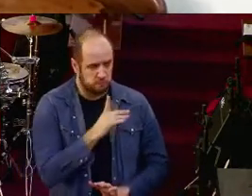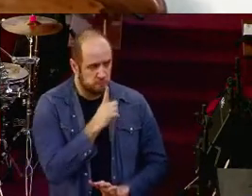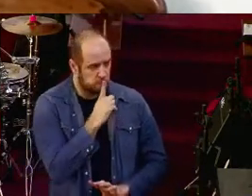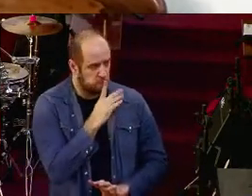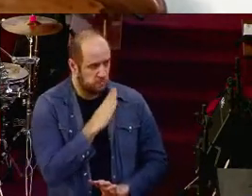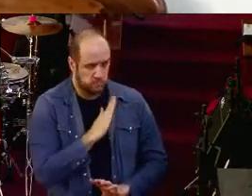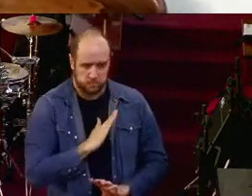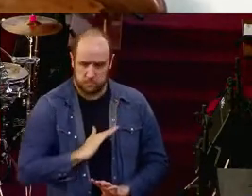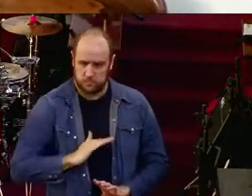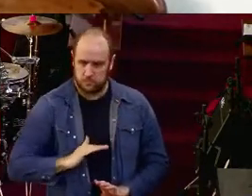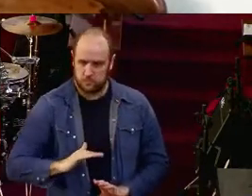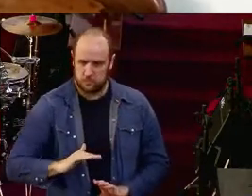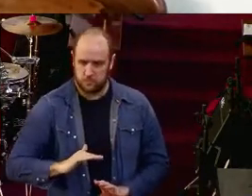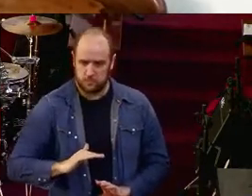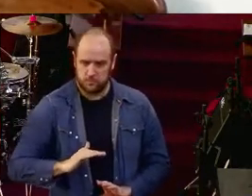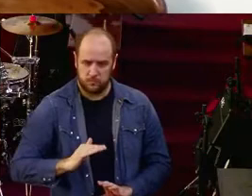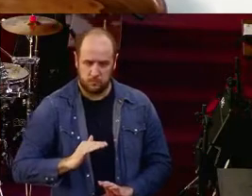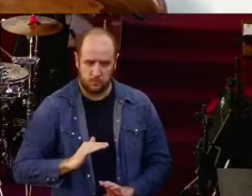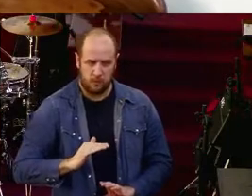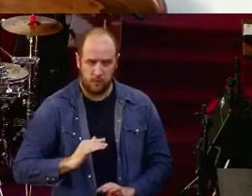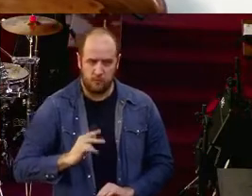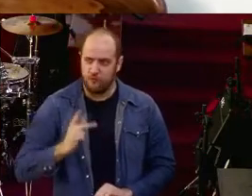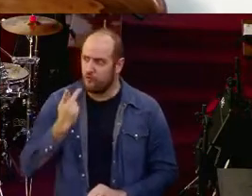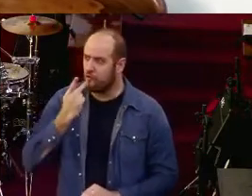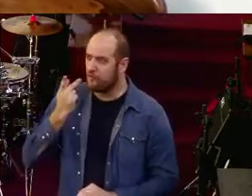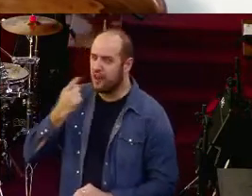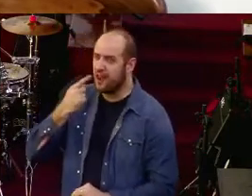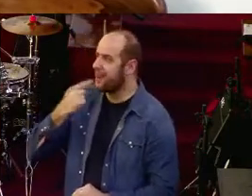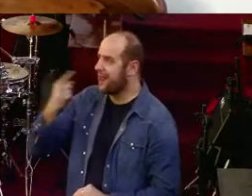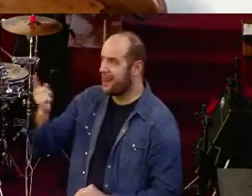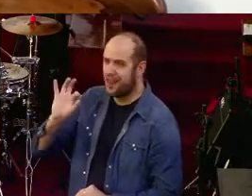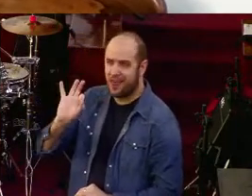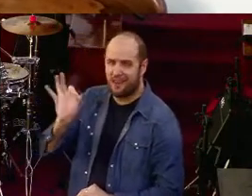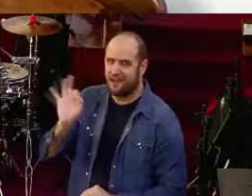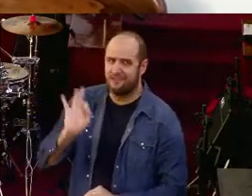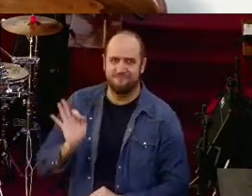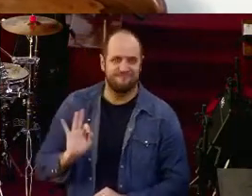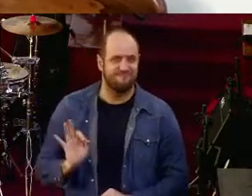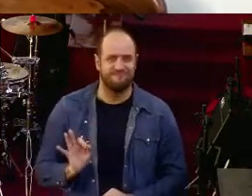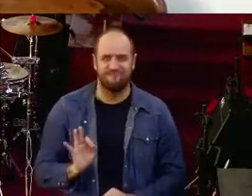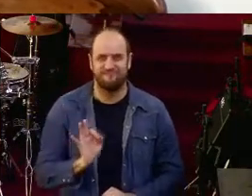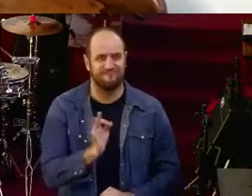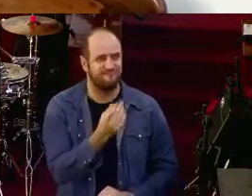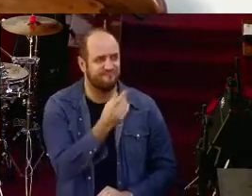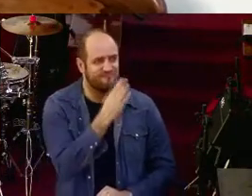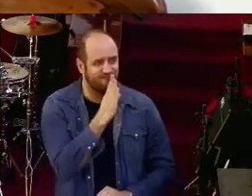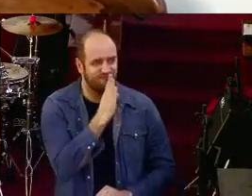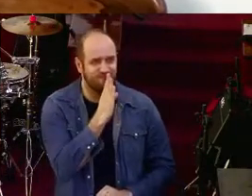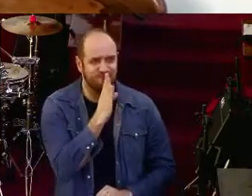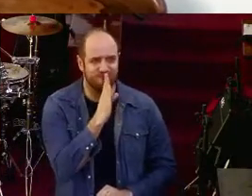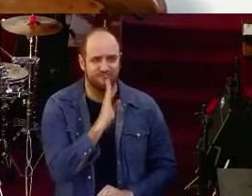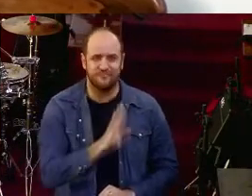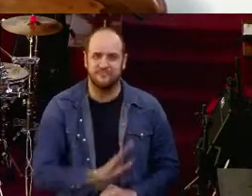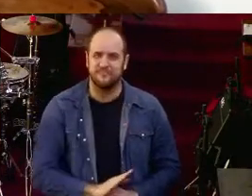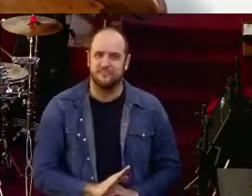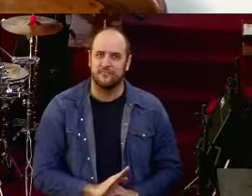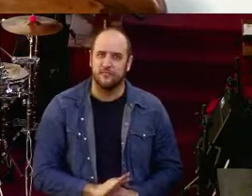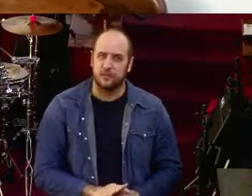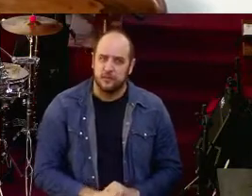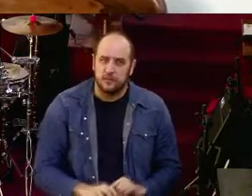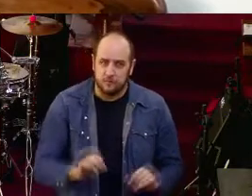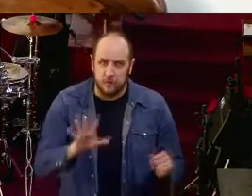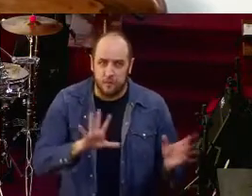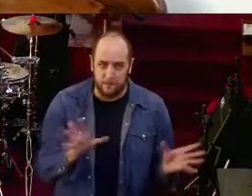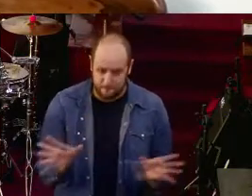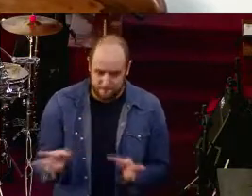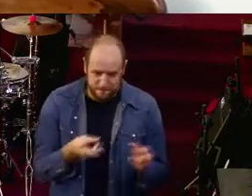dias a ninguém contaram coisa alguma do que tinham visto. Ou seja, diante da